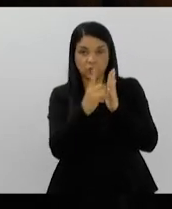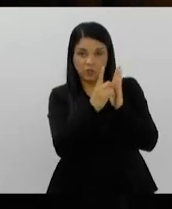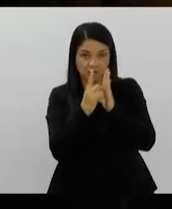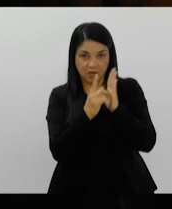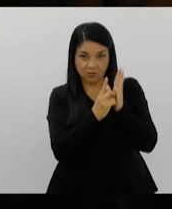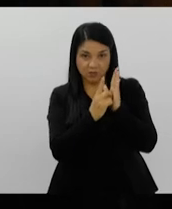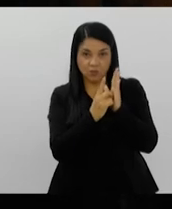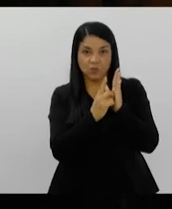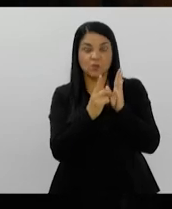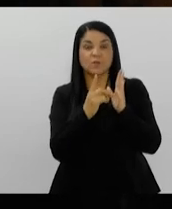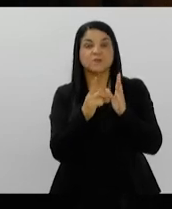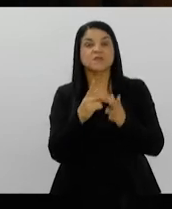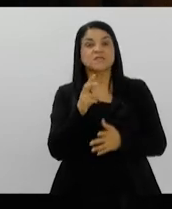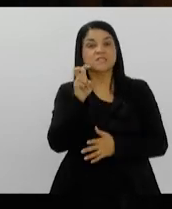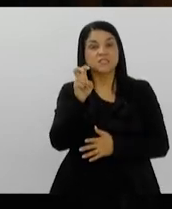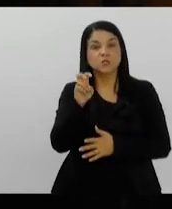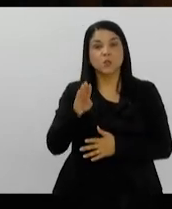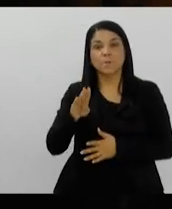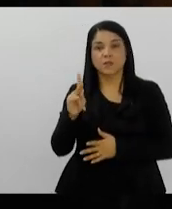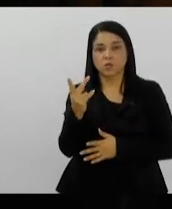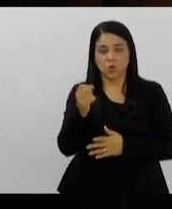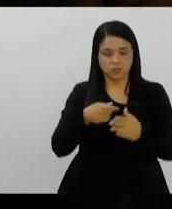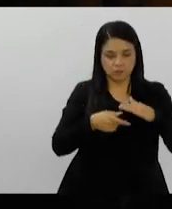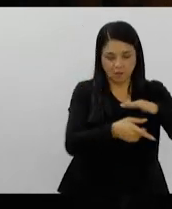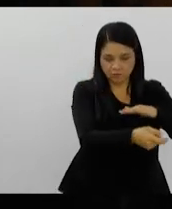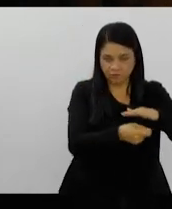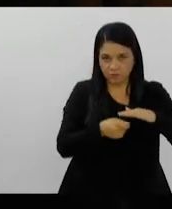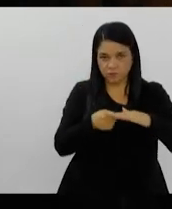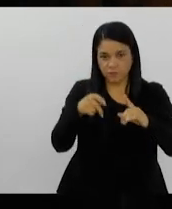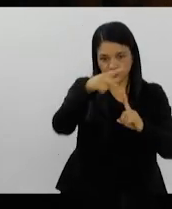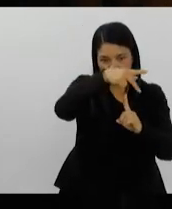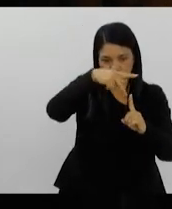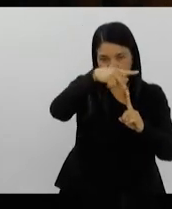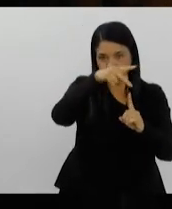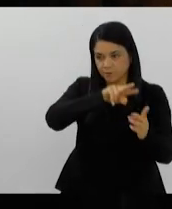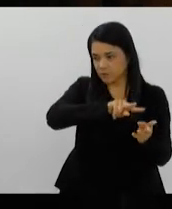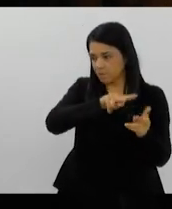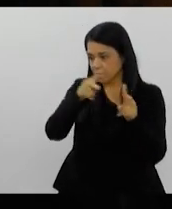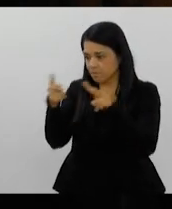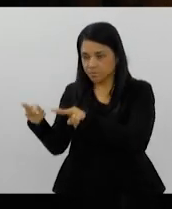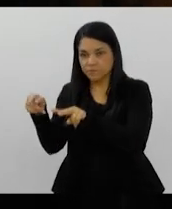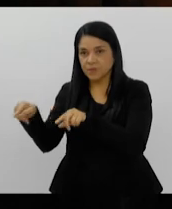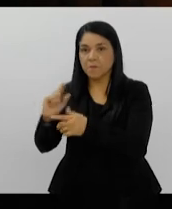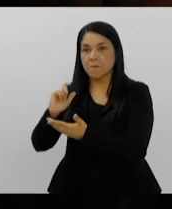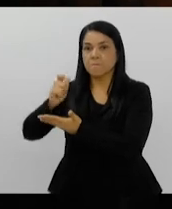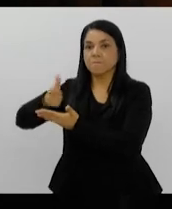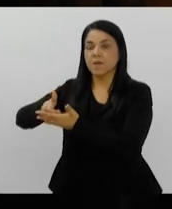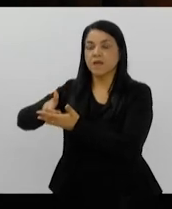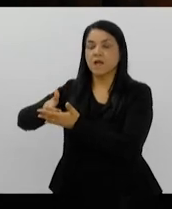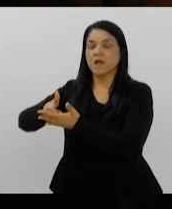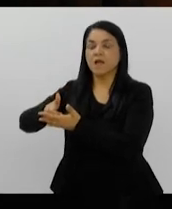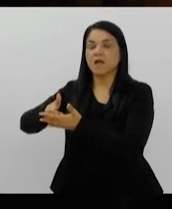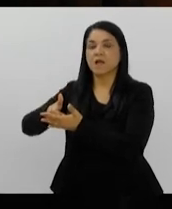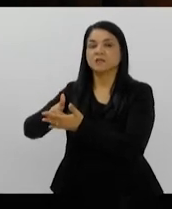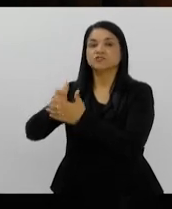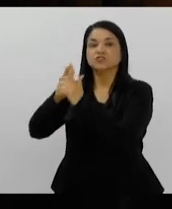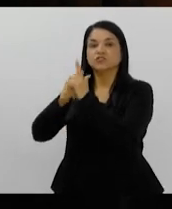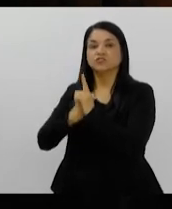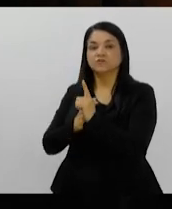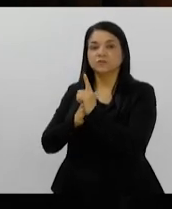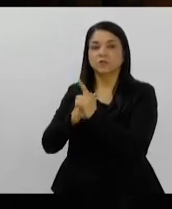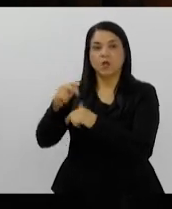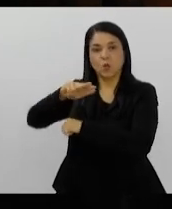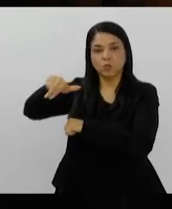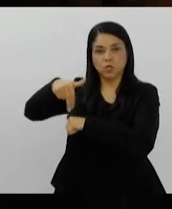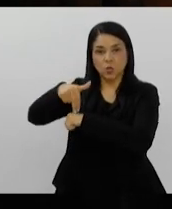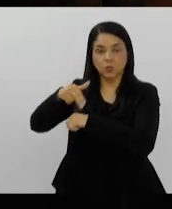que estava tirando 5 bilhões do Rio Previdência para pagar a dívida com a União. Ele fez isso no mês de setembro. Só